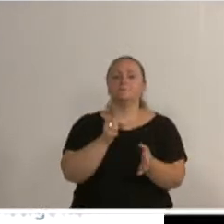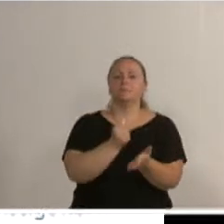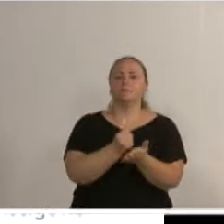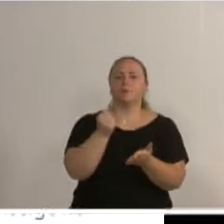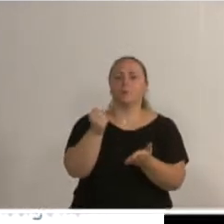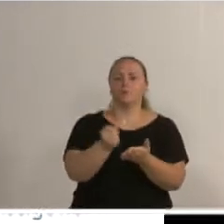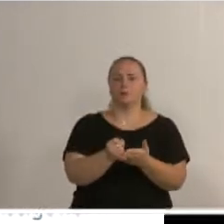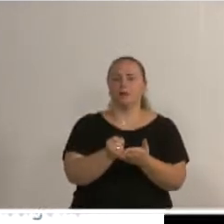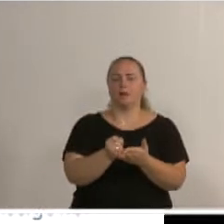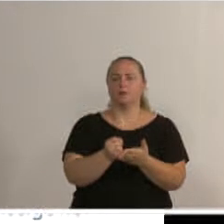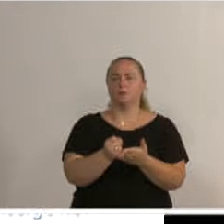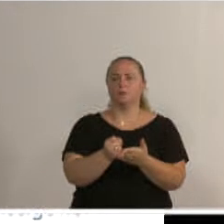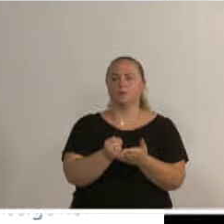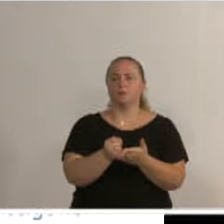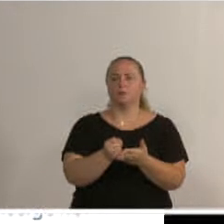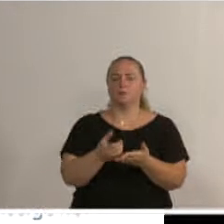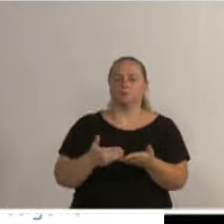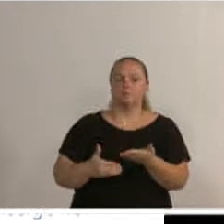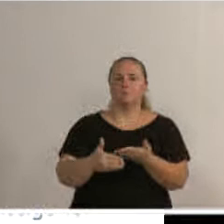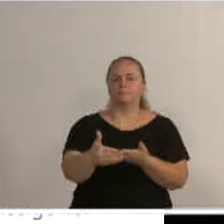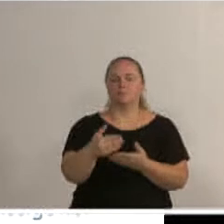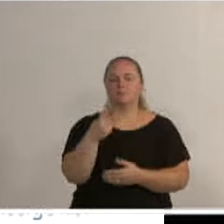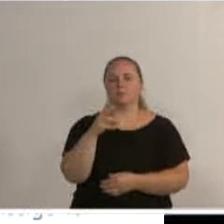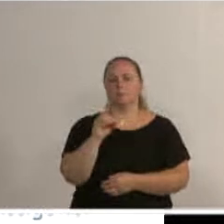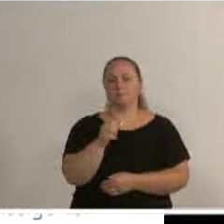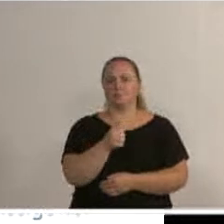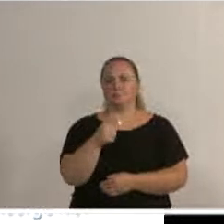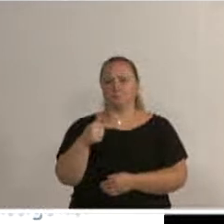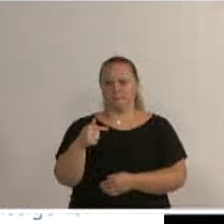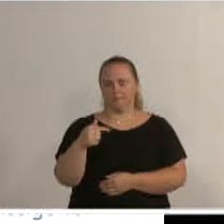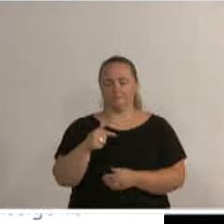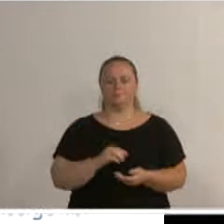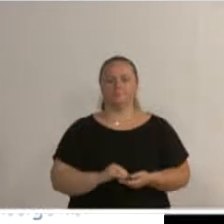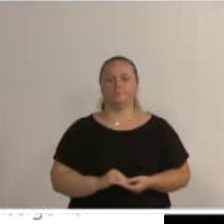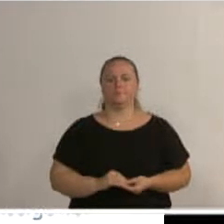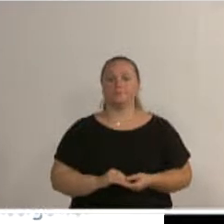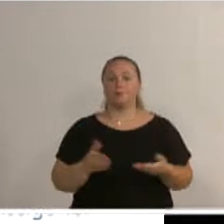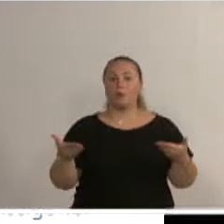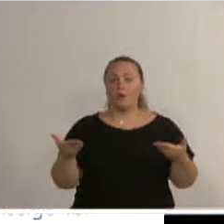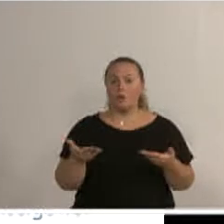de 2017. Então, na questão operacional, hoje o sistema ele